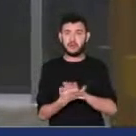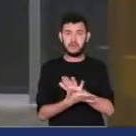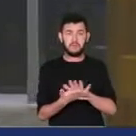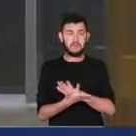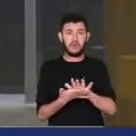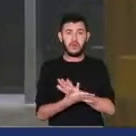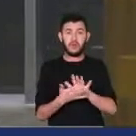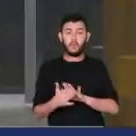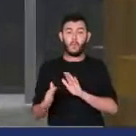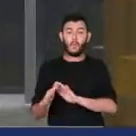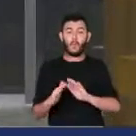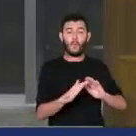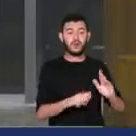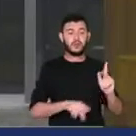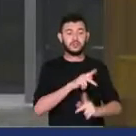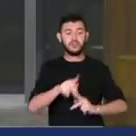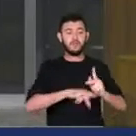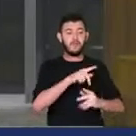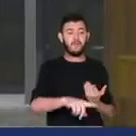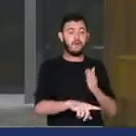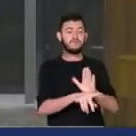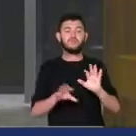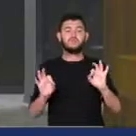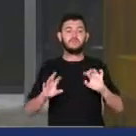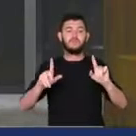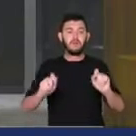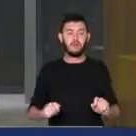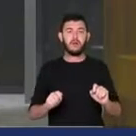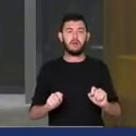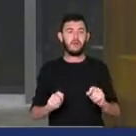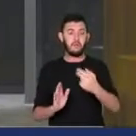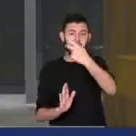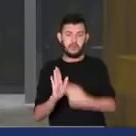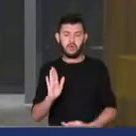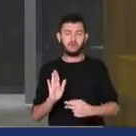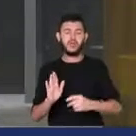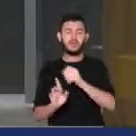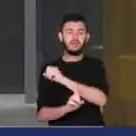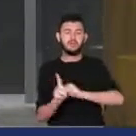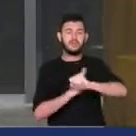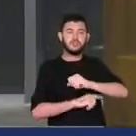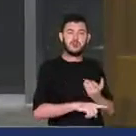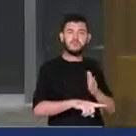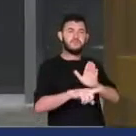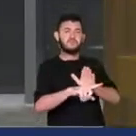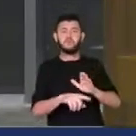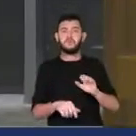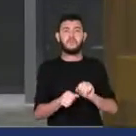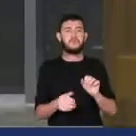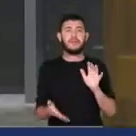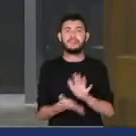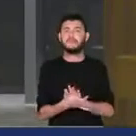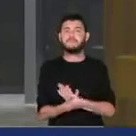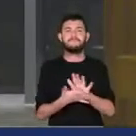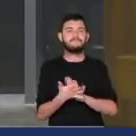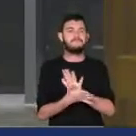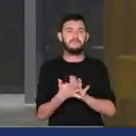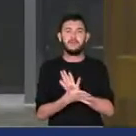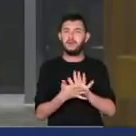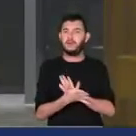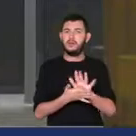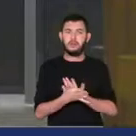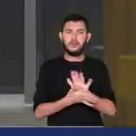não viabilizou um programa social, um governo que se esmerou em fazer bobagens, em jogar